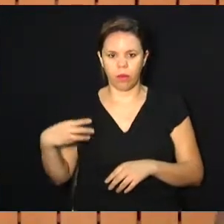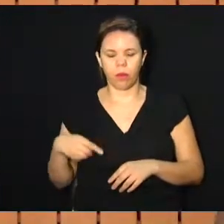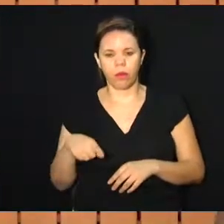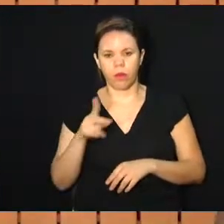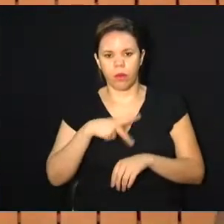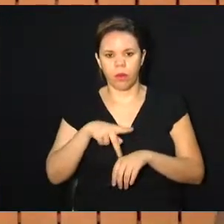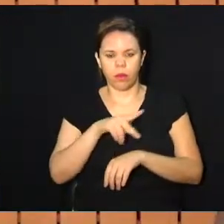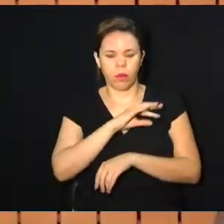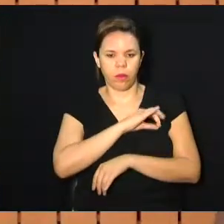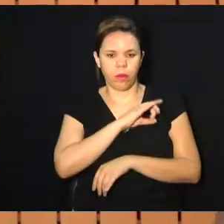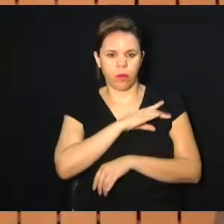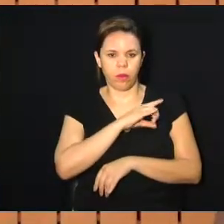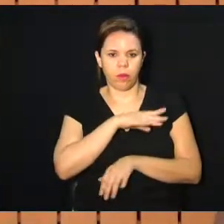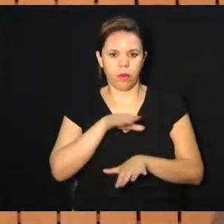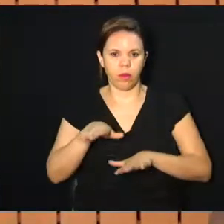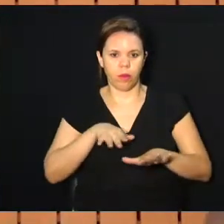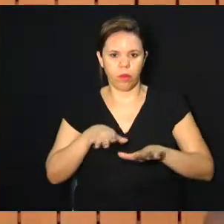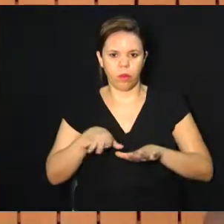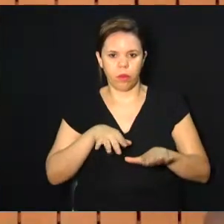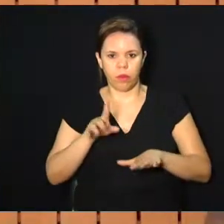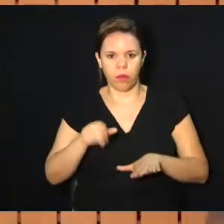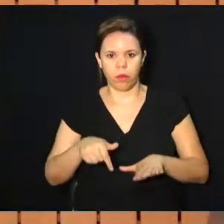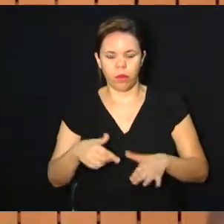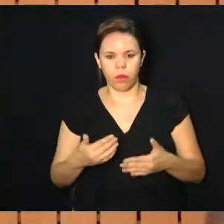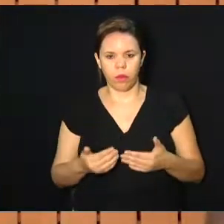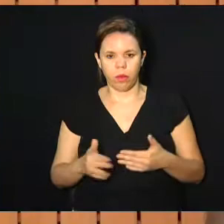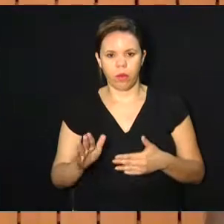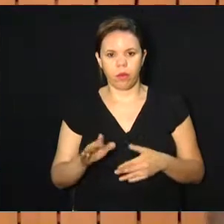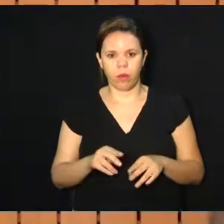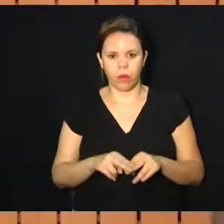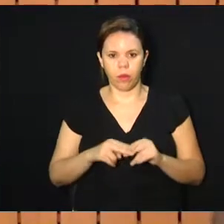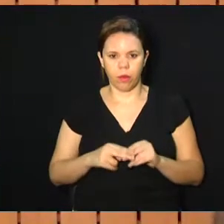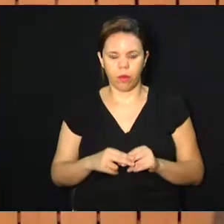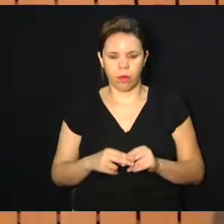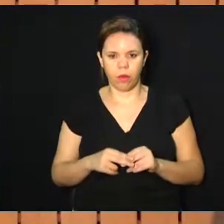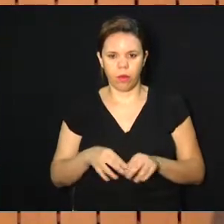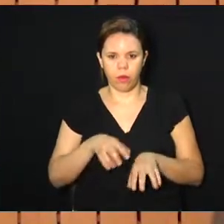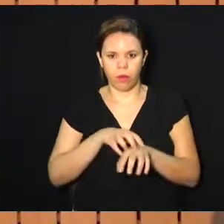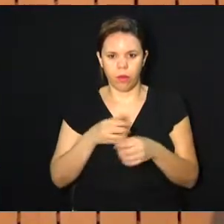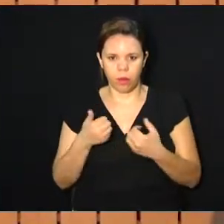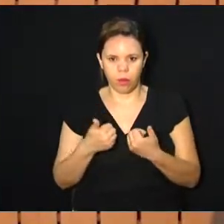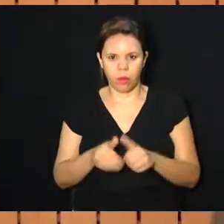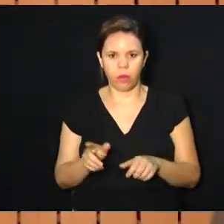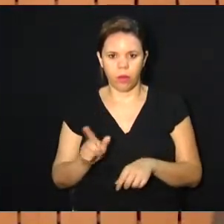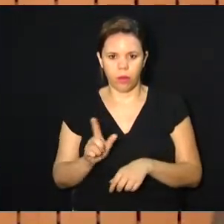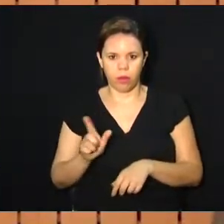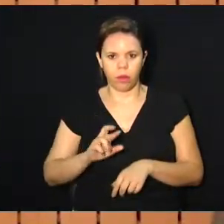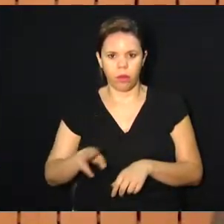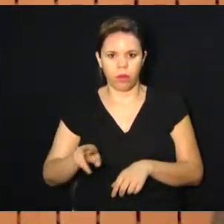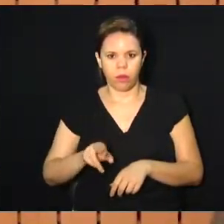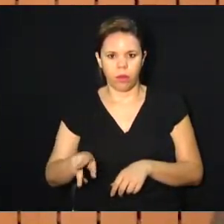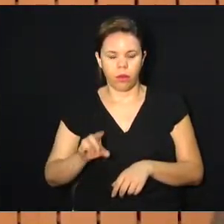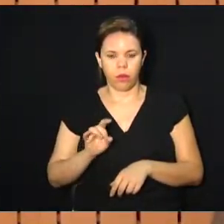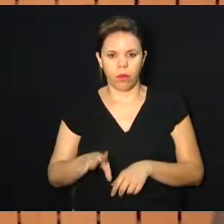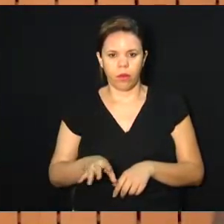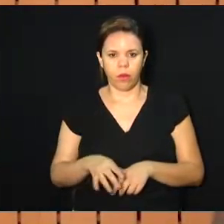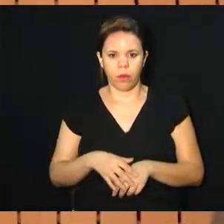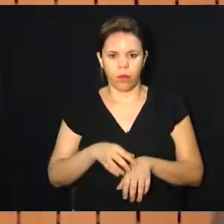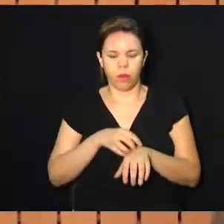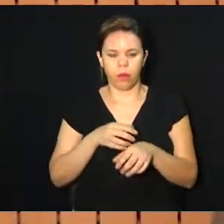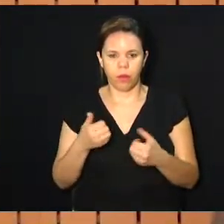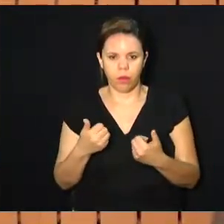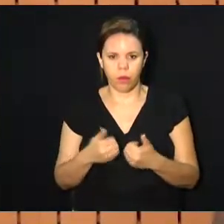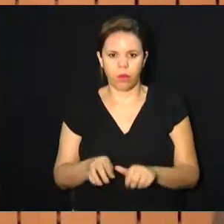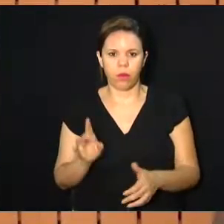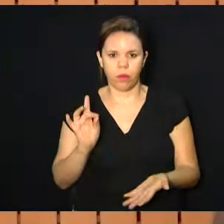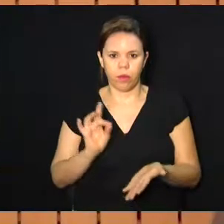essa mobilização foi motivado, o gatilho foi o transporte público. É lógico que não é apenas o transporte. O transporte,